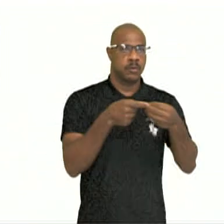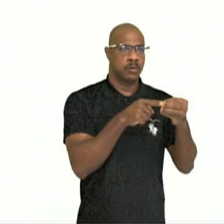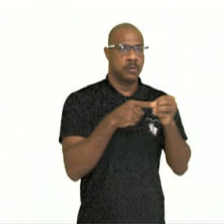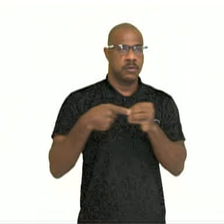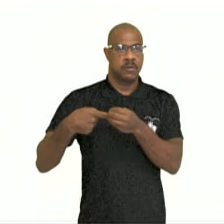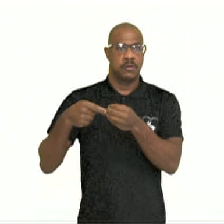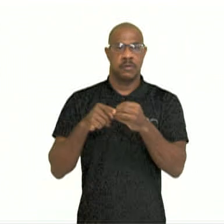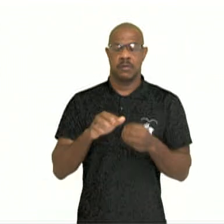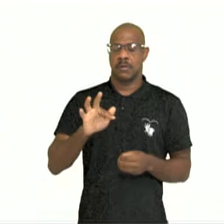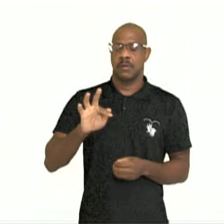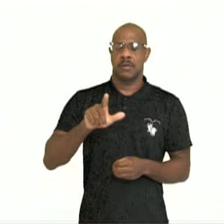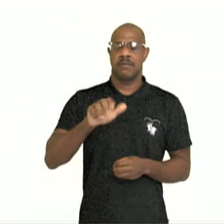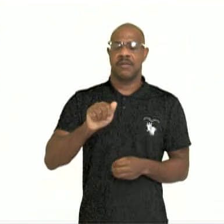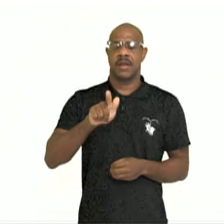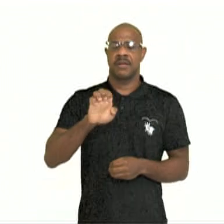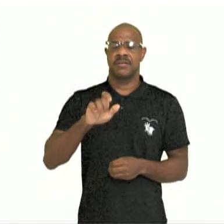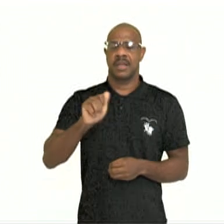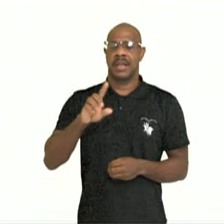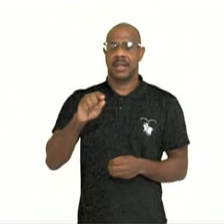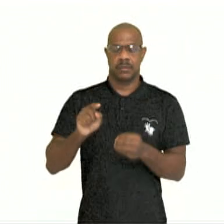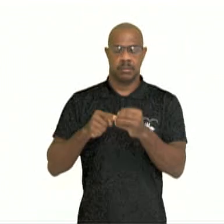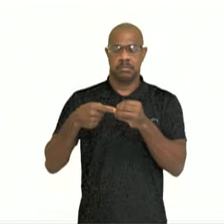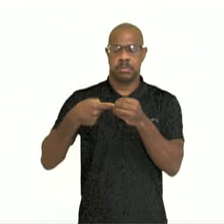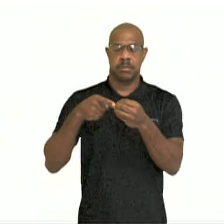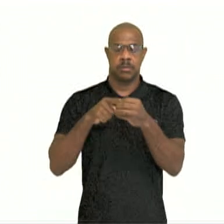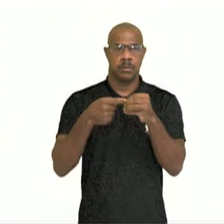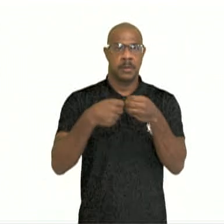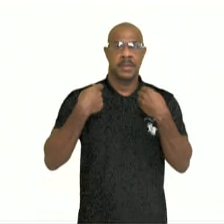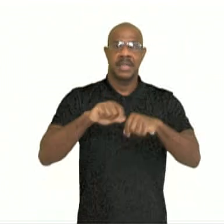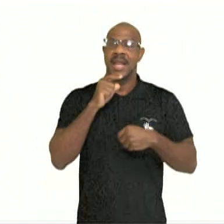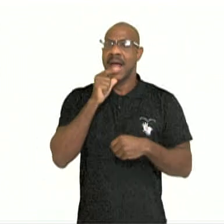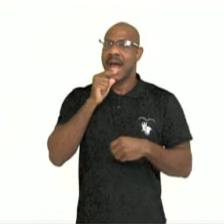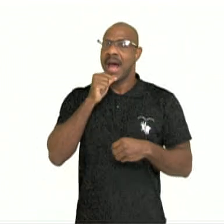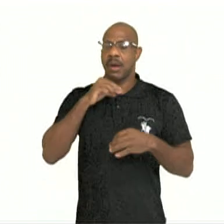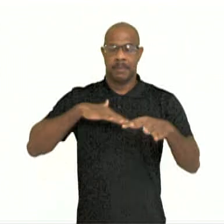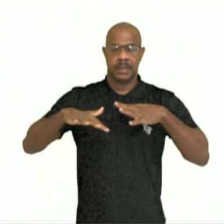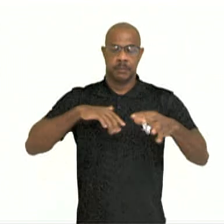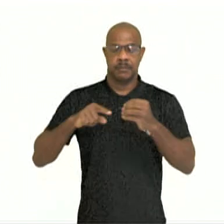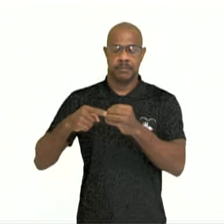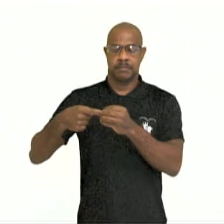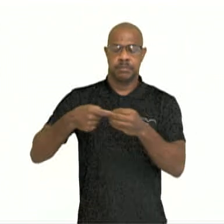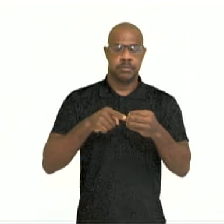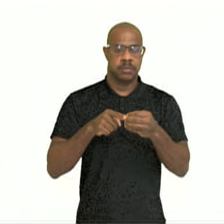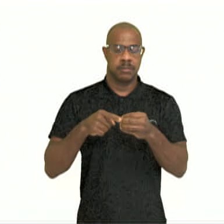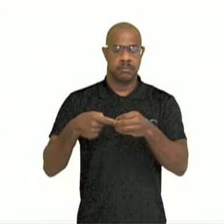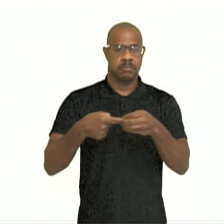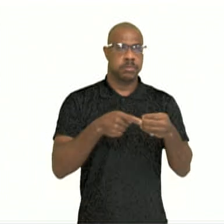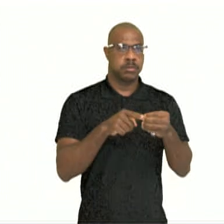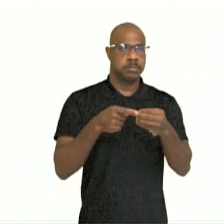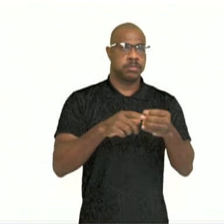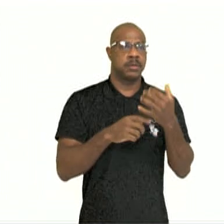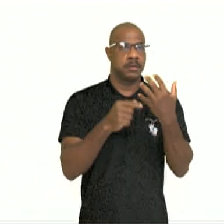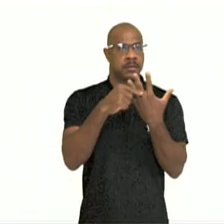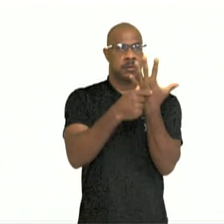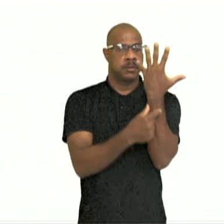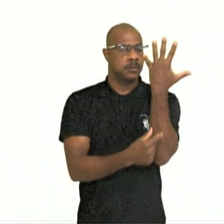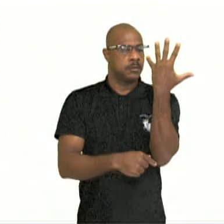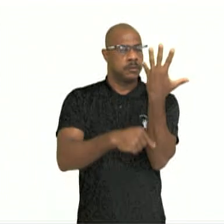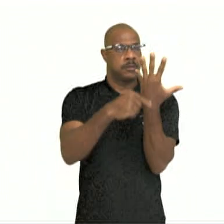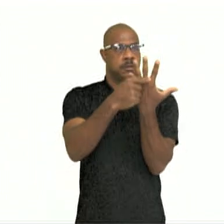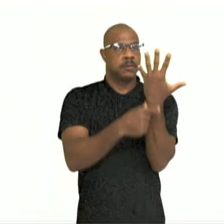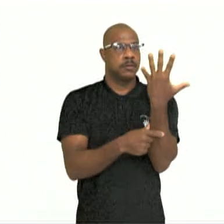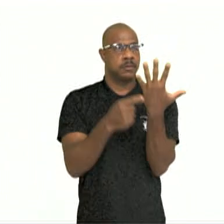gameta feminino, precisa da água para se locomover. Aqui nós temos a estrutura de uma samambaia, mostrando então